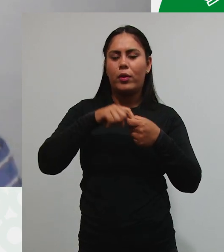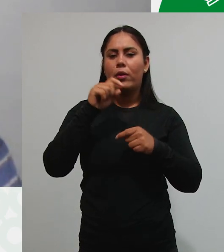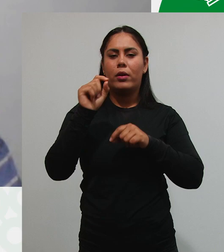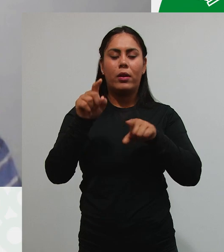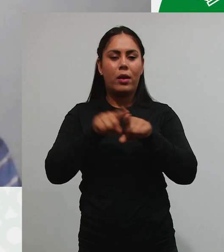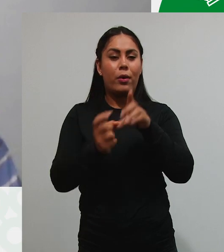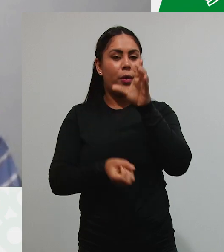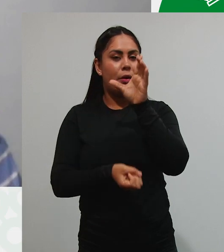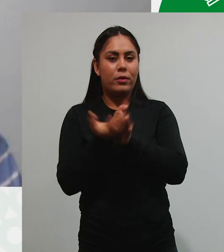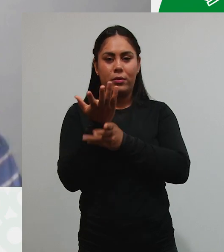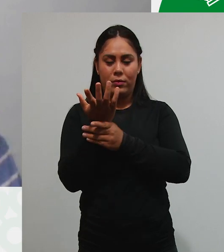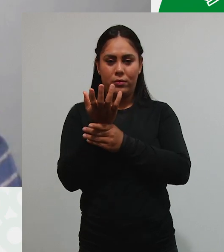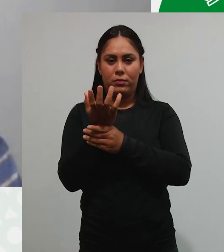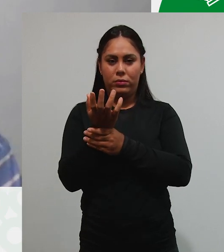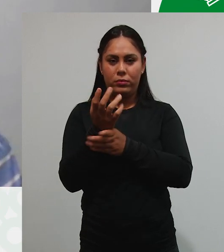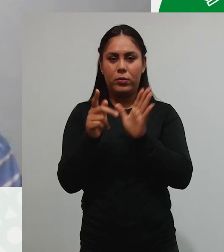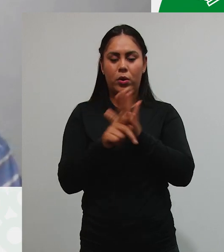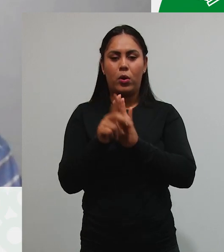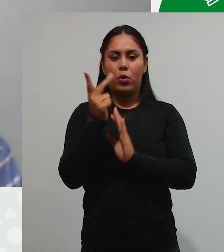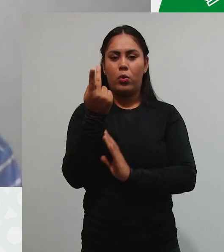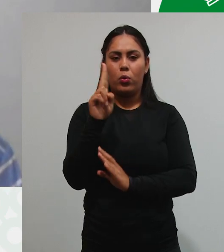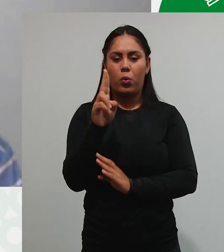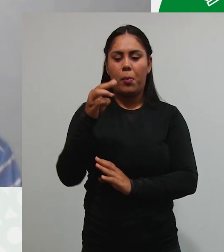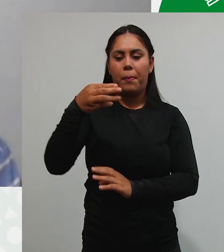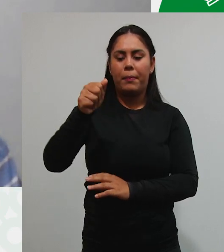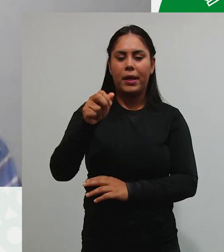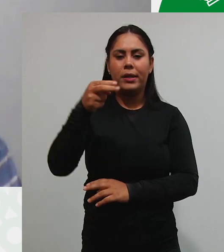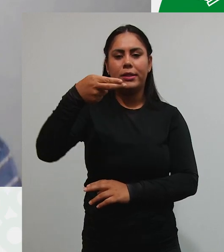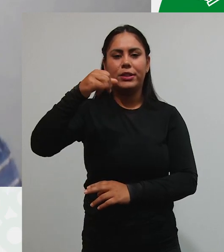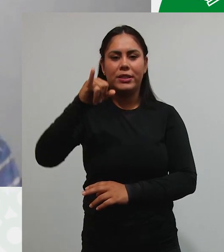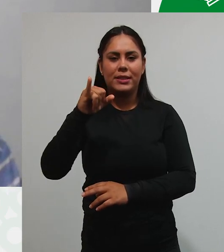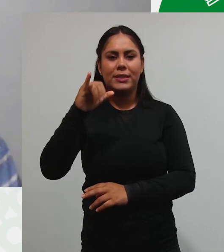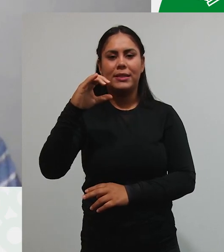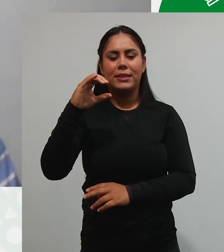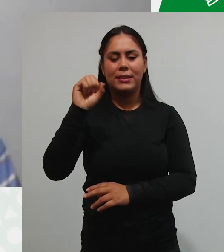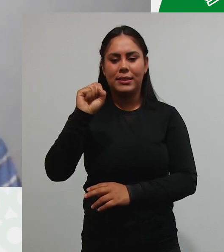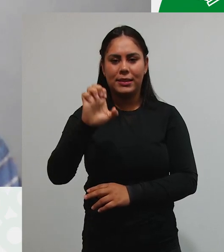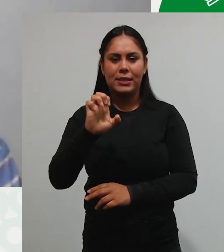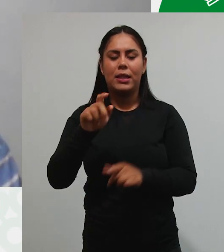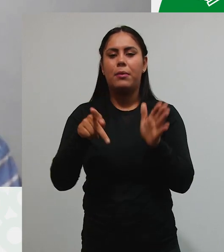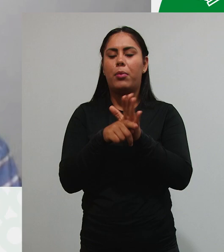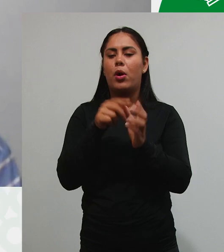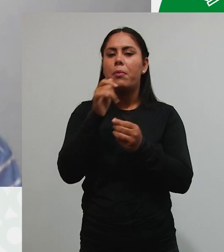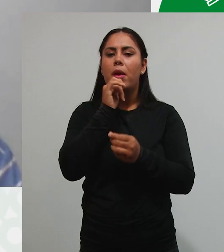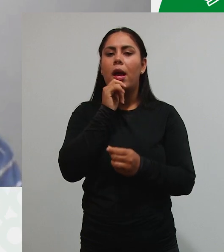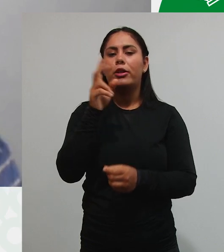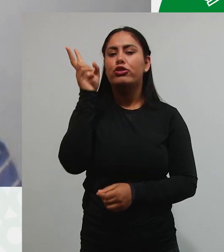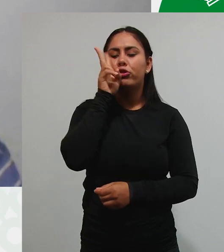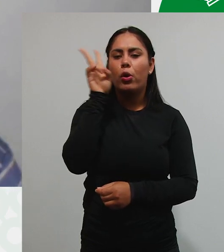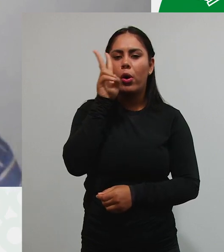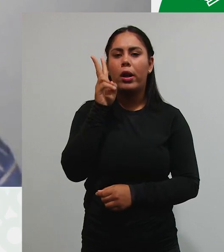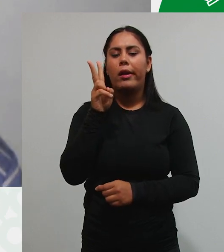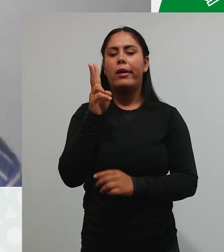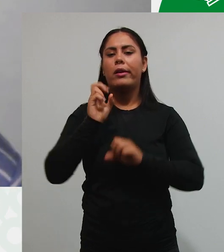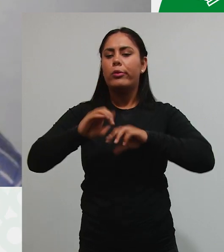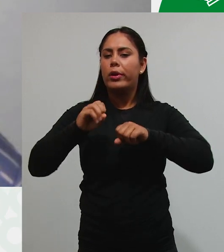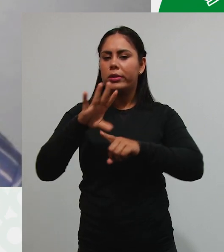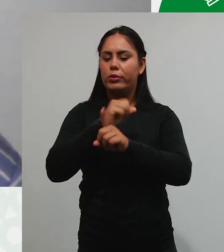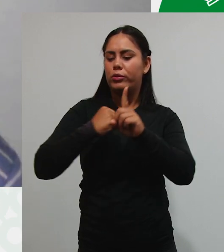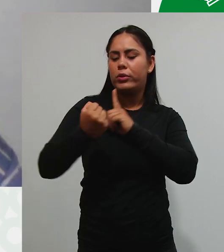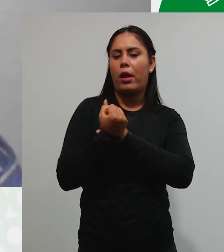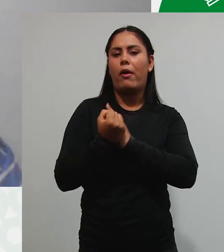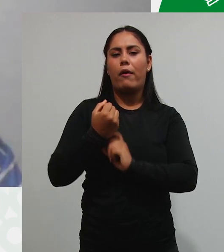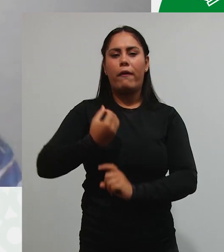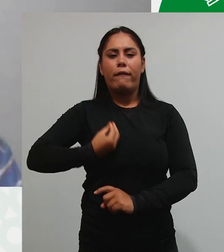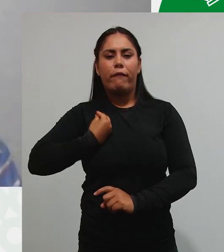então, o Humanize, que é o grupo de pesquisa sobre história, educação social e vida cotidiana. E a ideia do